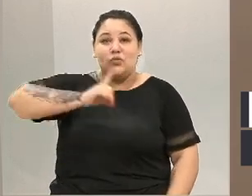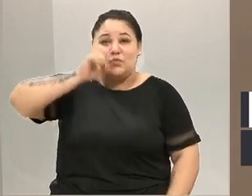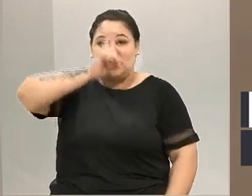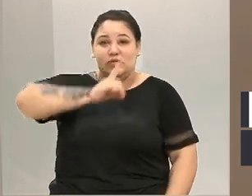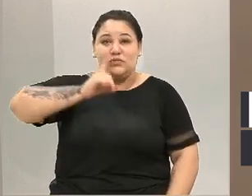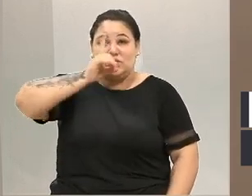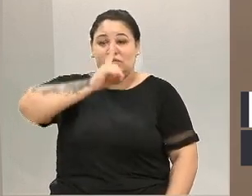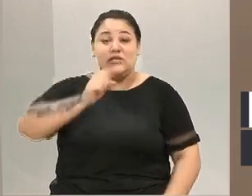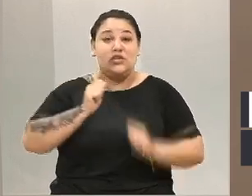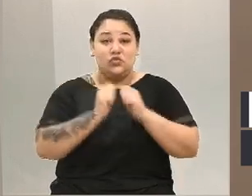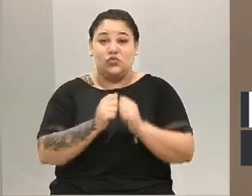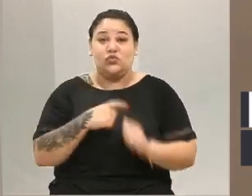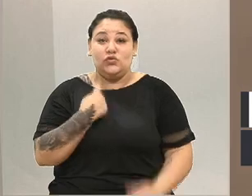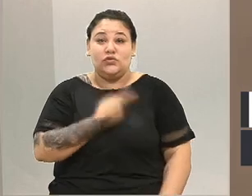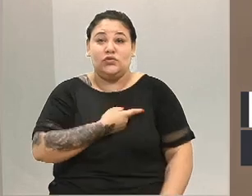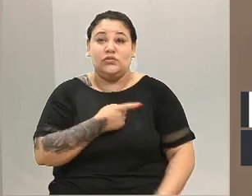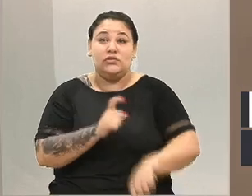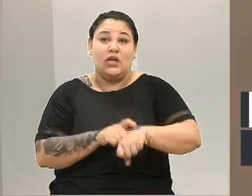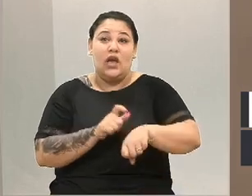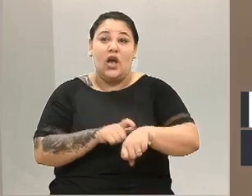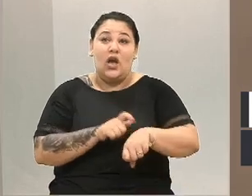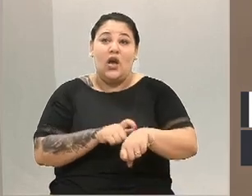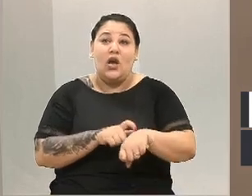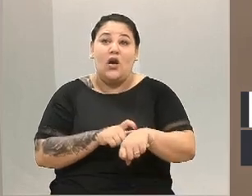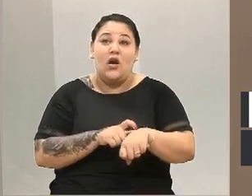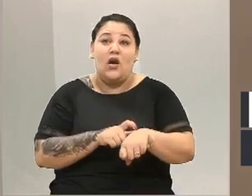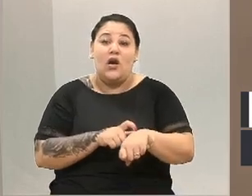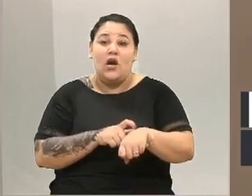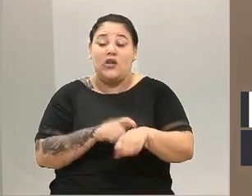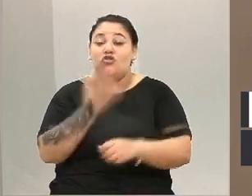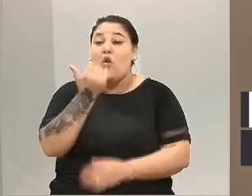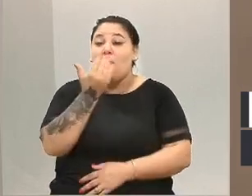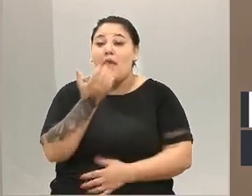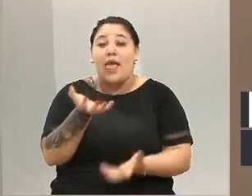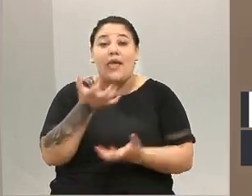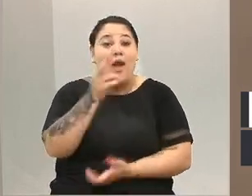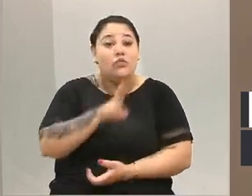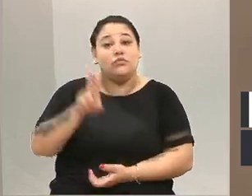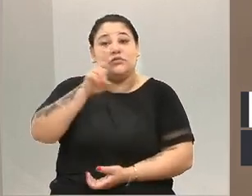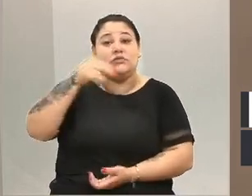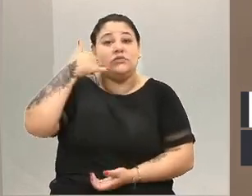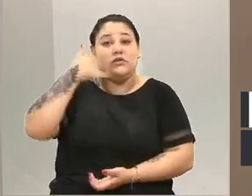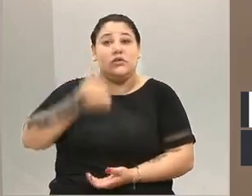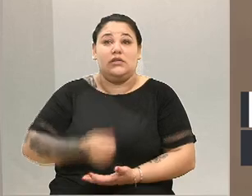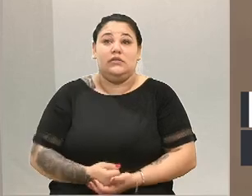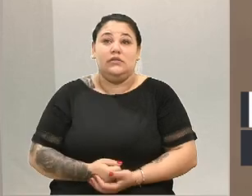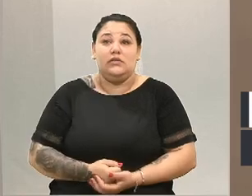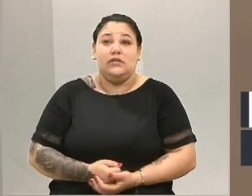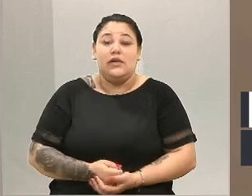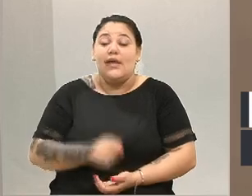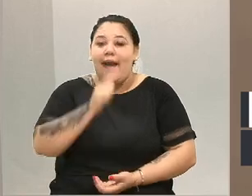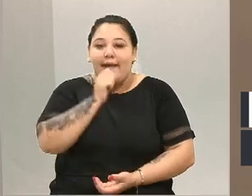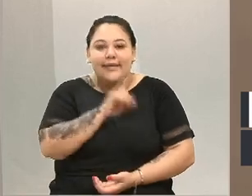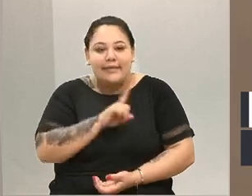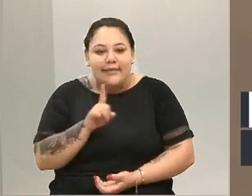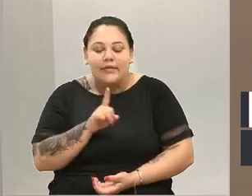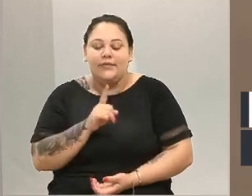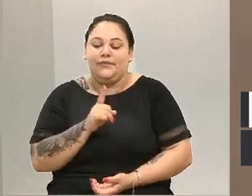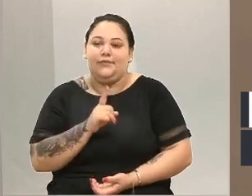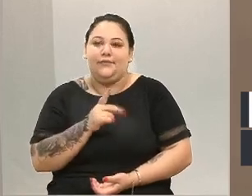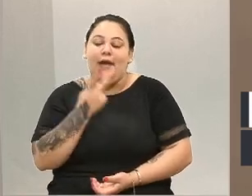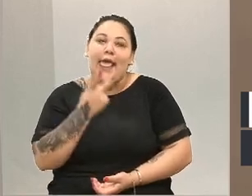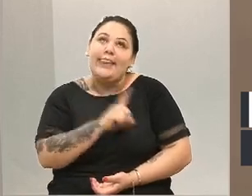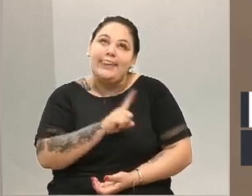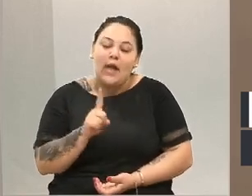nós, almoçando, e na hora do almoço ela quer usar o celular. E eu não me impus, mas tenho restringido, e ela